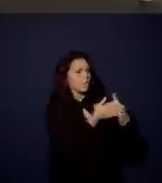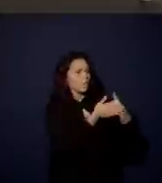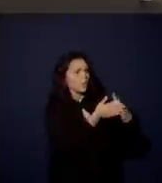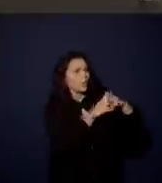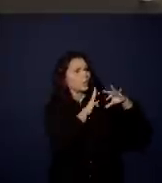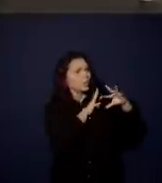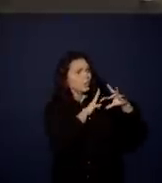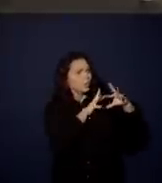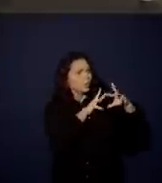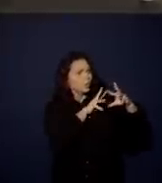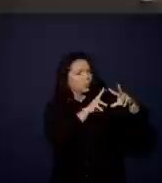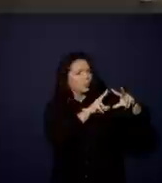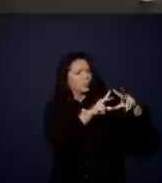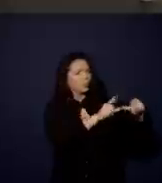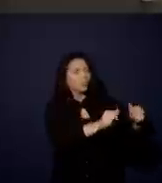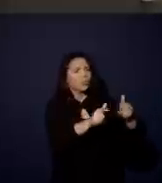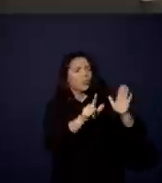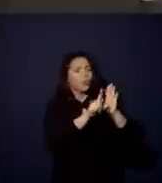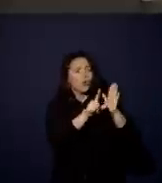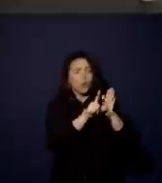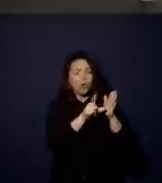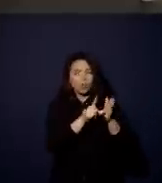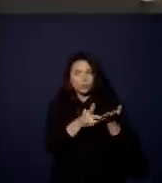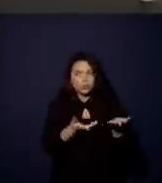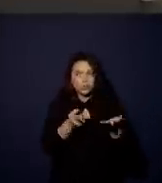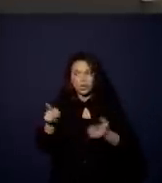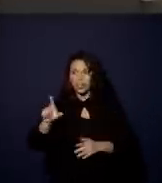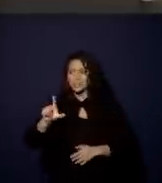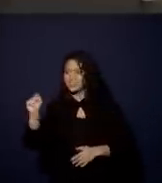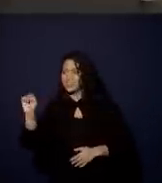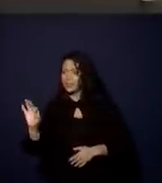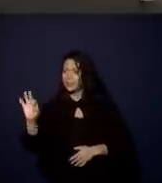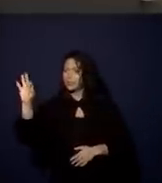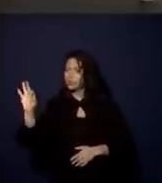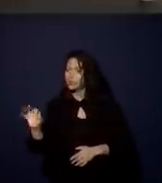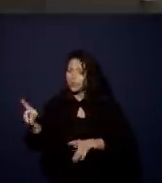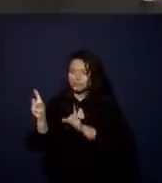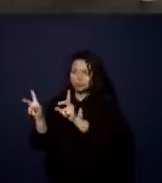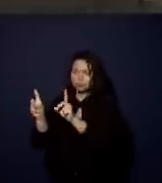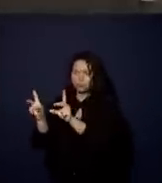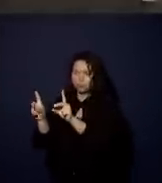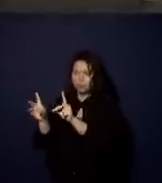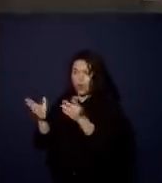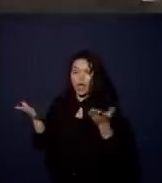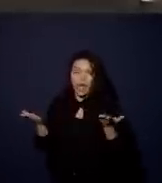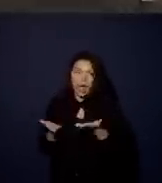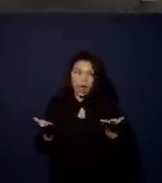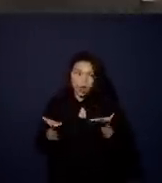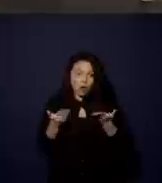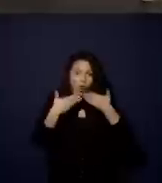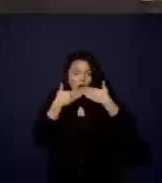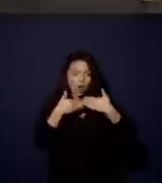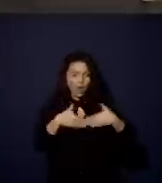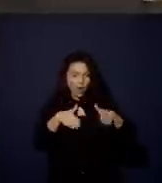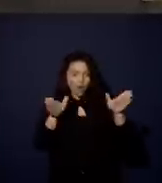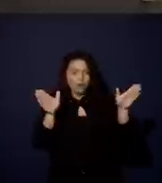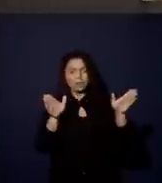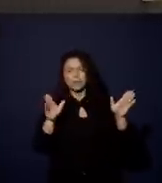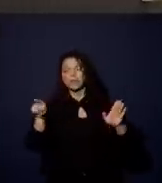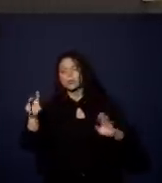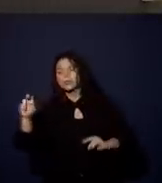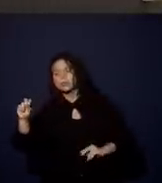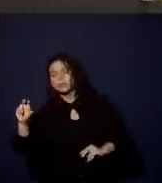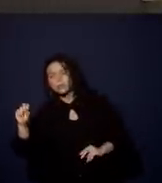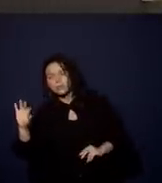e agora depois de tudo reaberto a gente vê ali um equilíbrio então online ocupa mais ou menos 45% da nossa venda às vezes 50